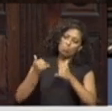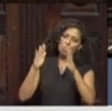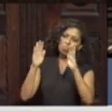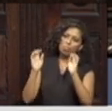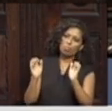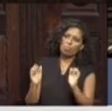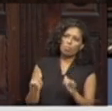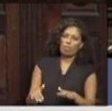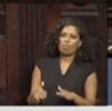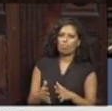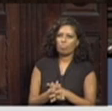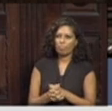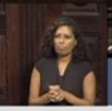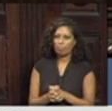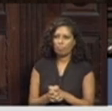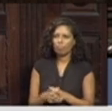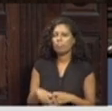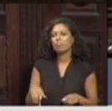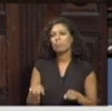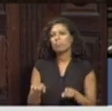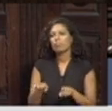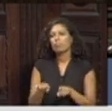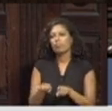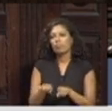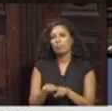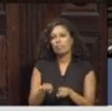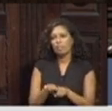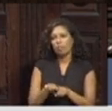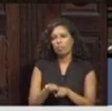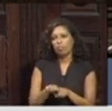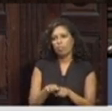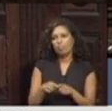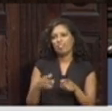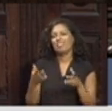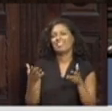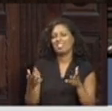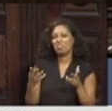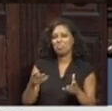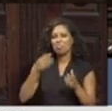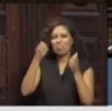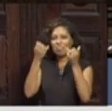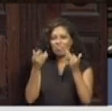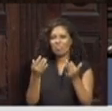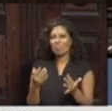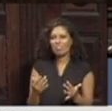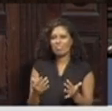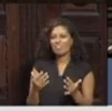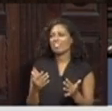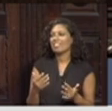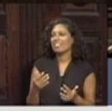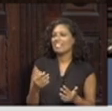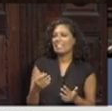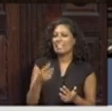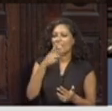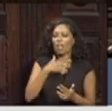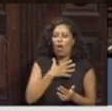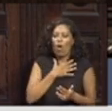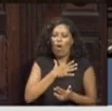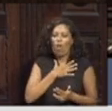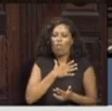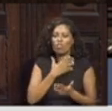possam cada vez mais ganhar espaço e destaque, que as escolas de samba continuem oferecendo